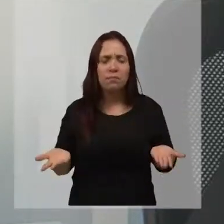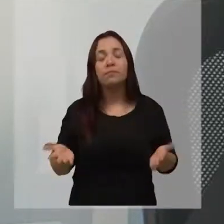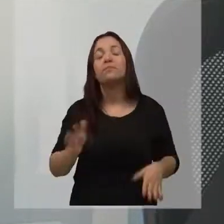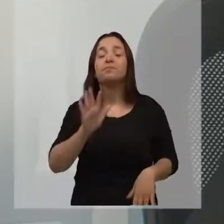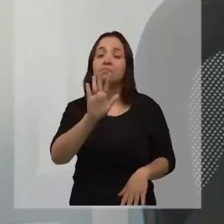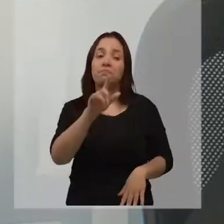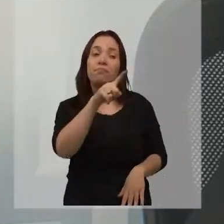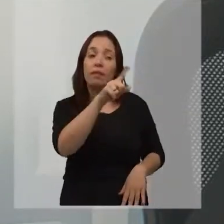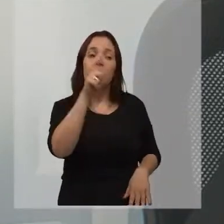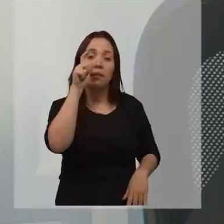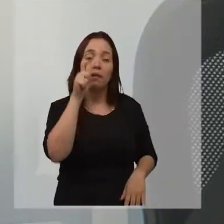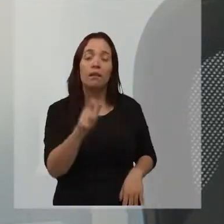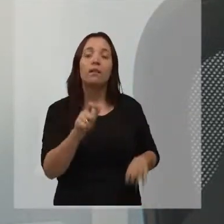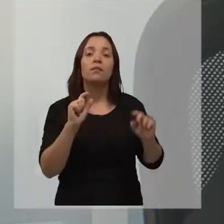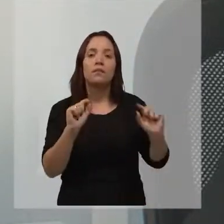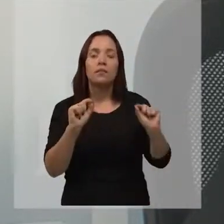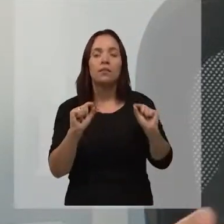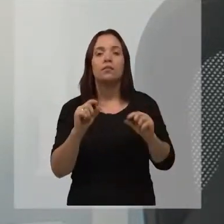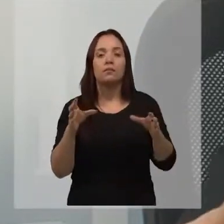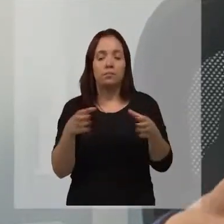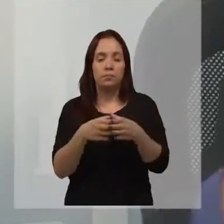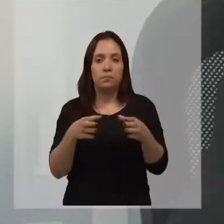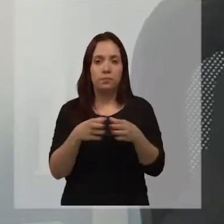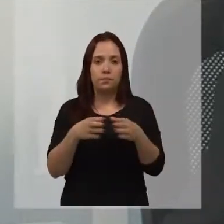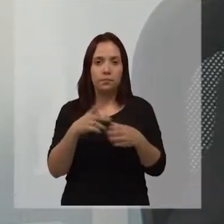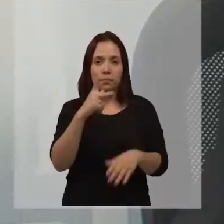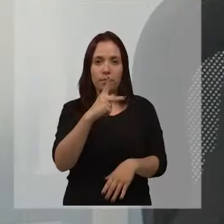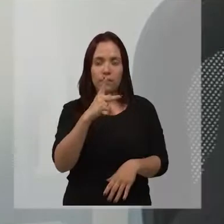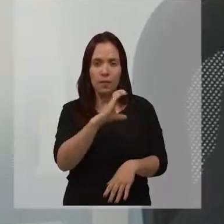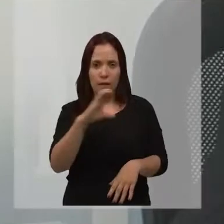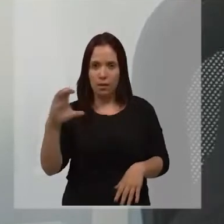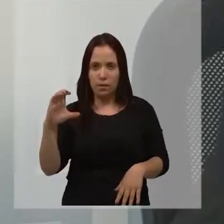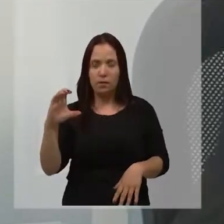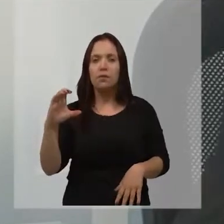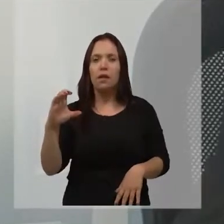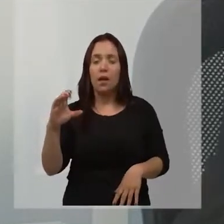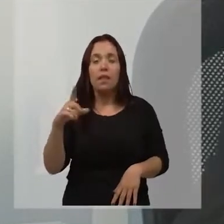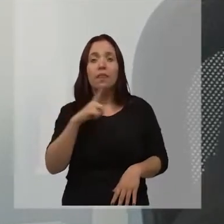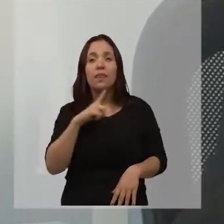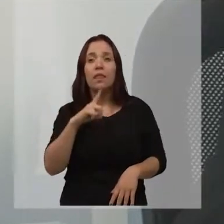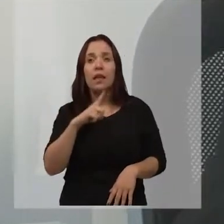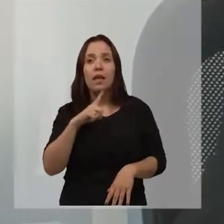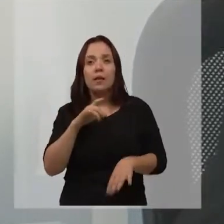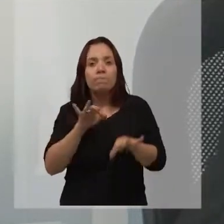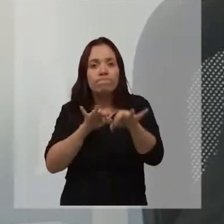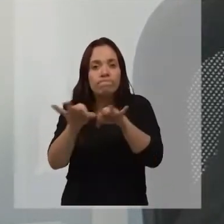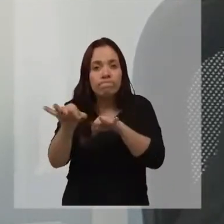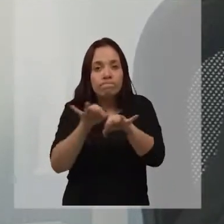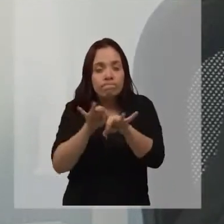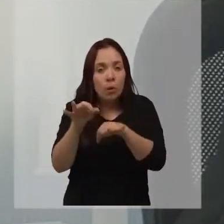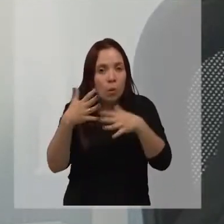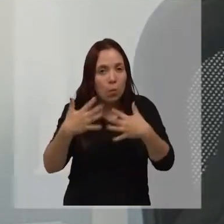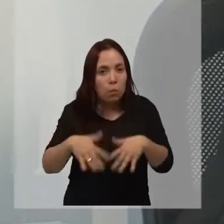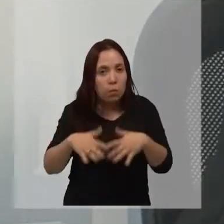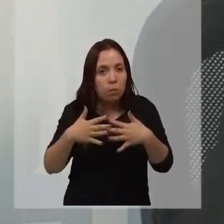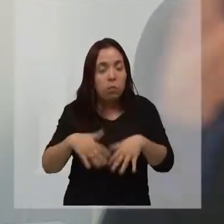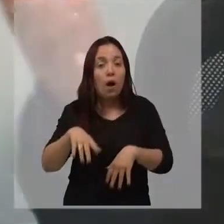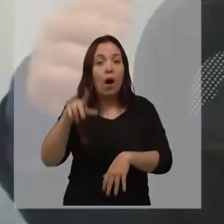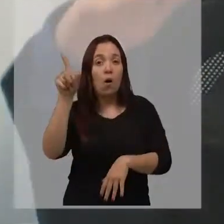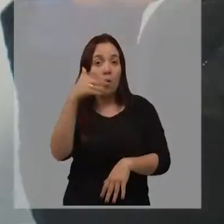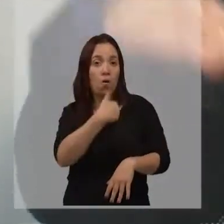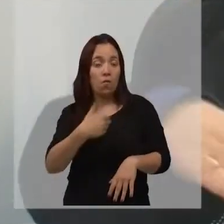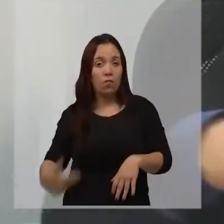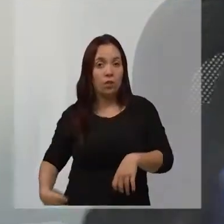A ação do PCC contra o PCC foi tão forte que o próprio governo do estado de São Paulo